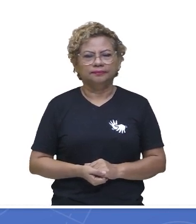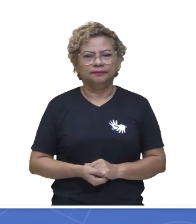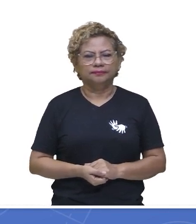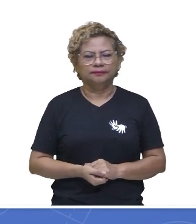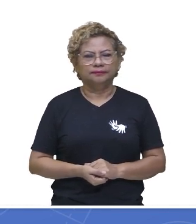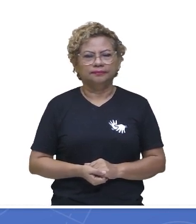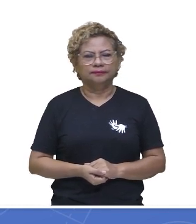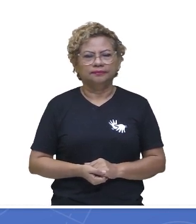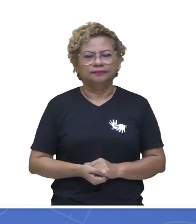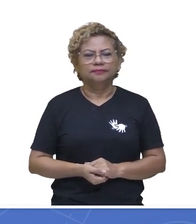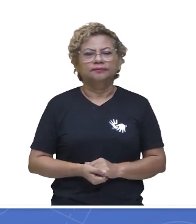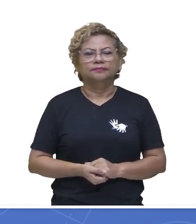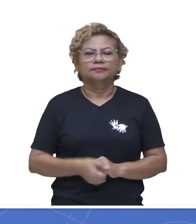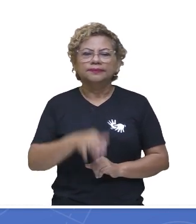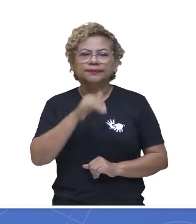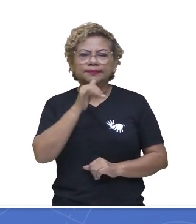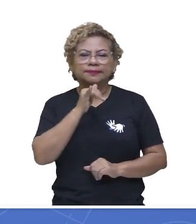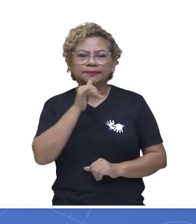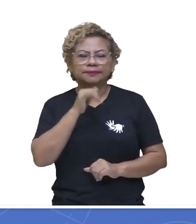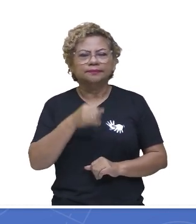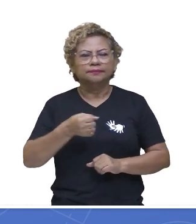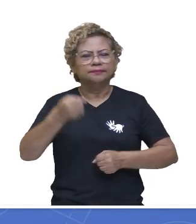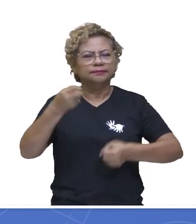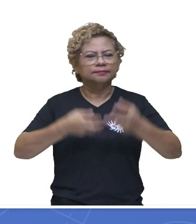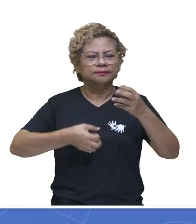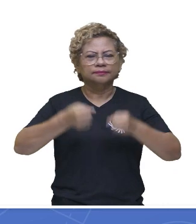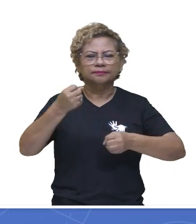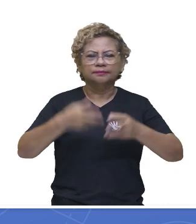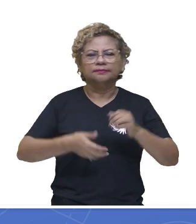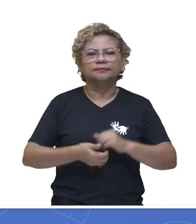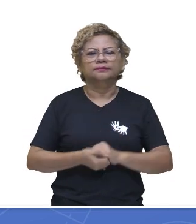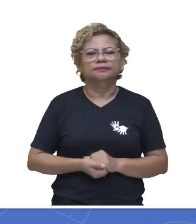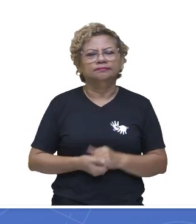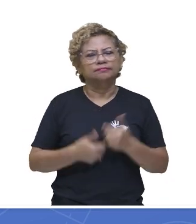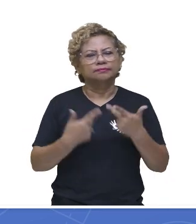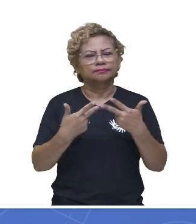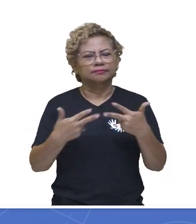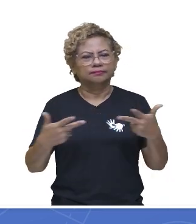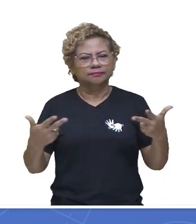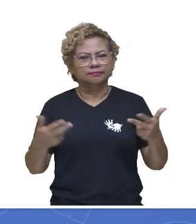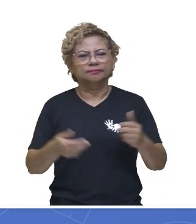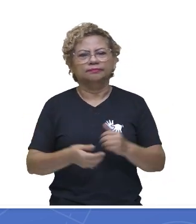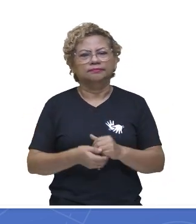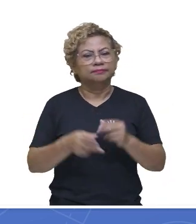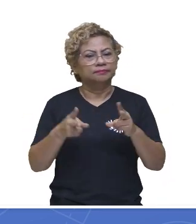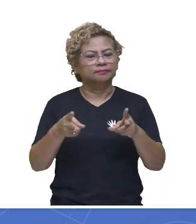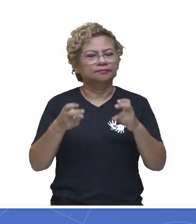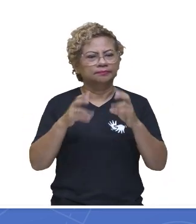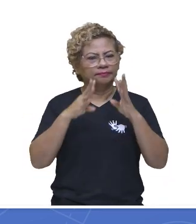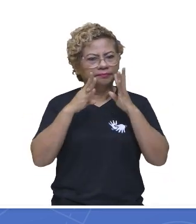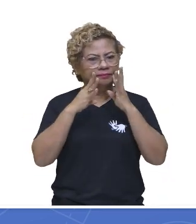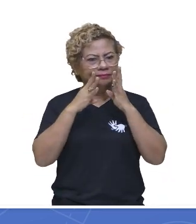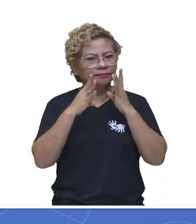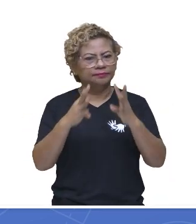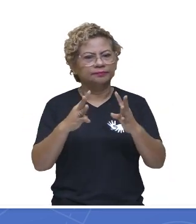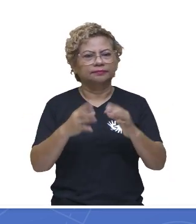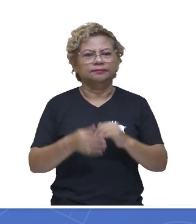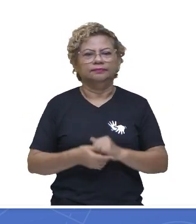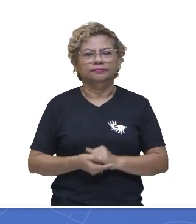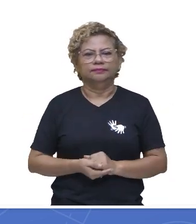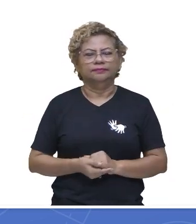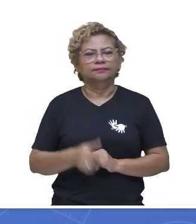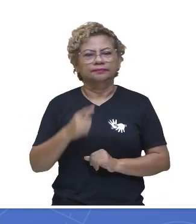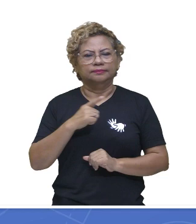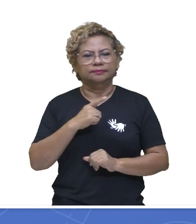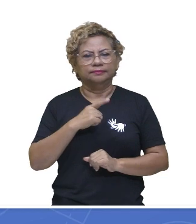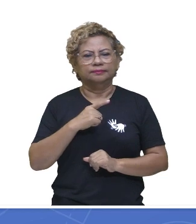algumas definições. Então, temos aí, ó, dada a multiplicação de matrizes a seguir, então vejam. Eu tenho a multiplicação de